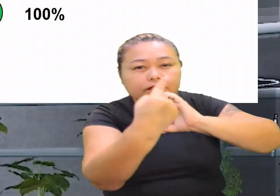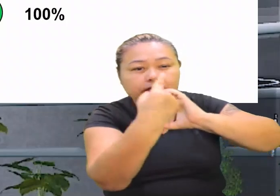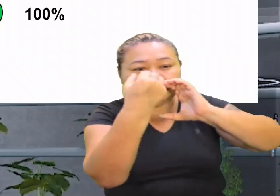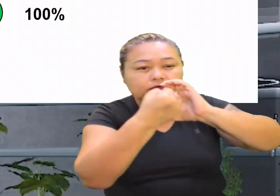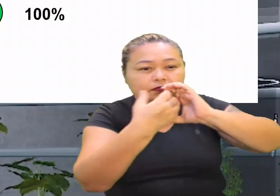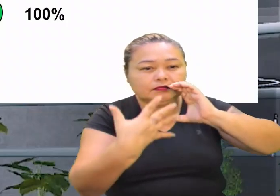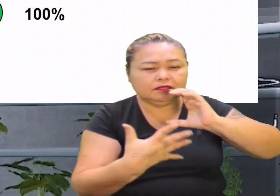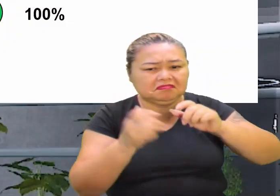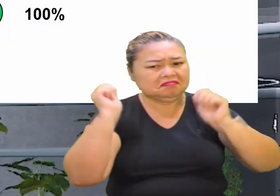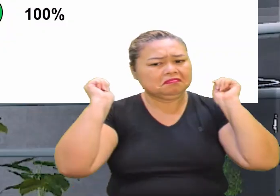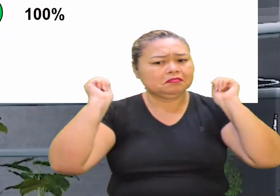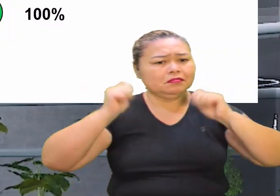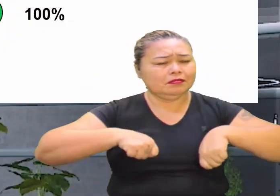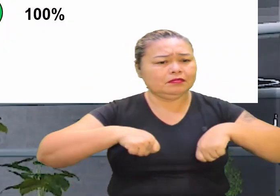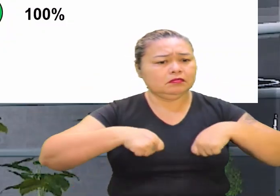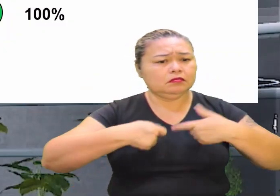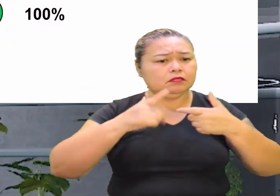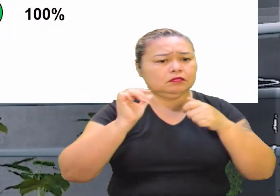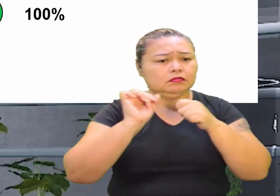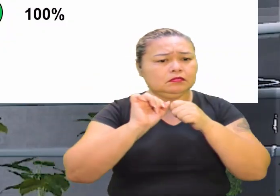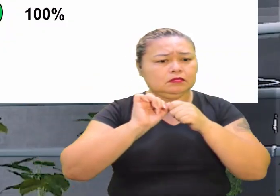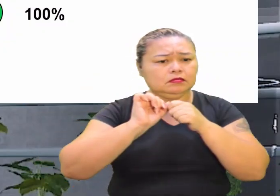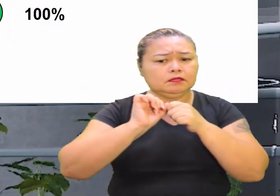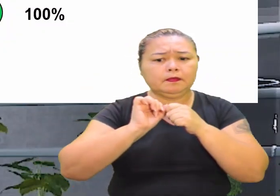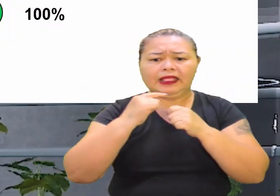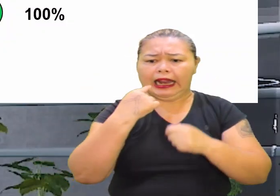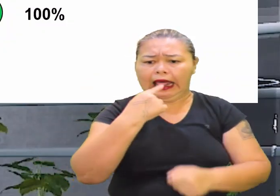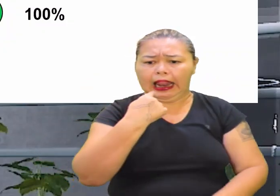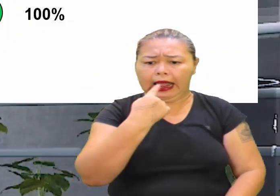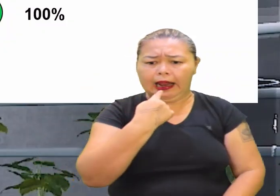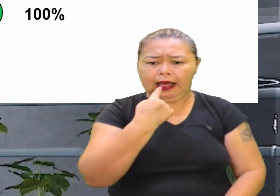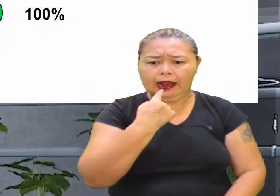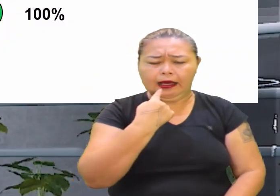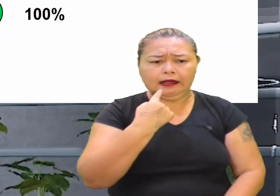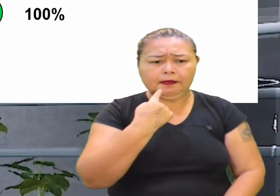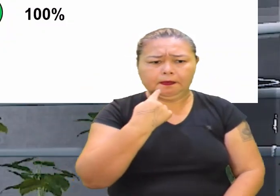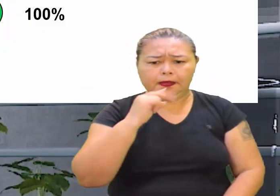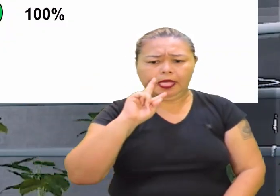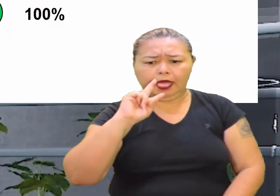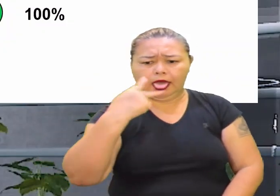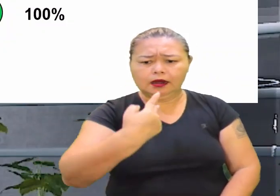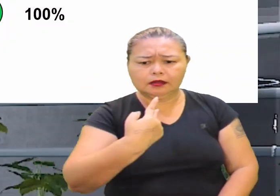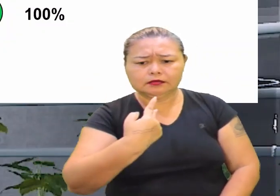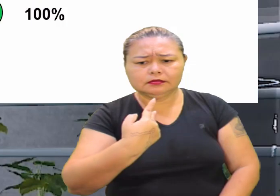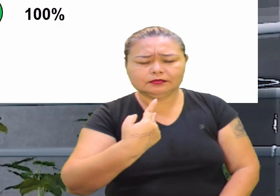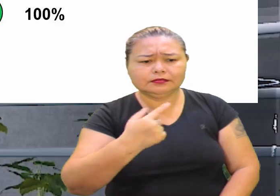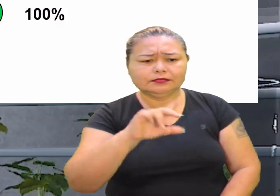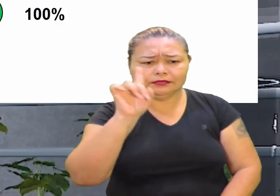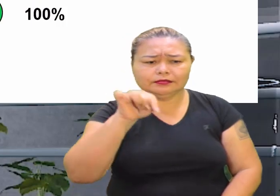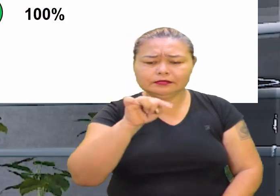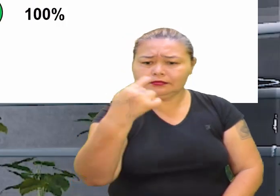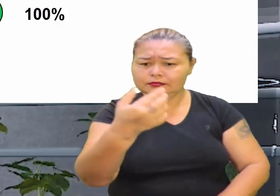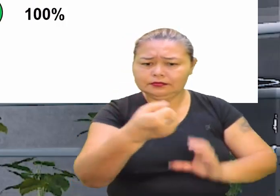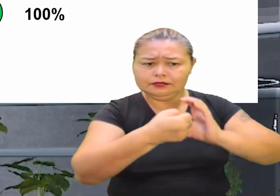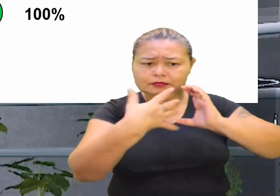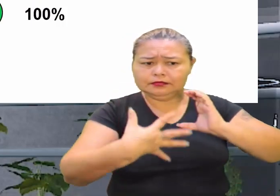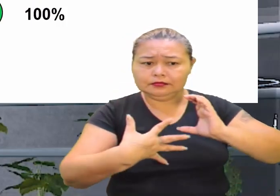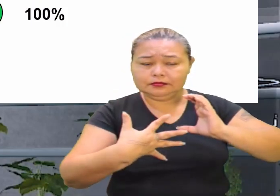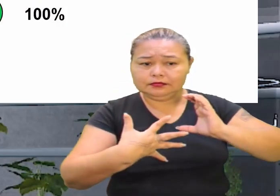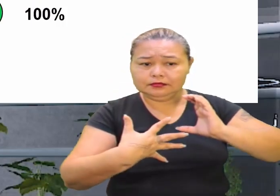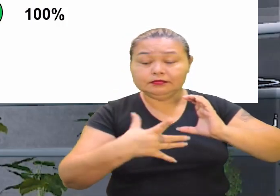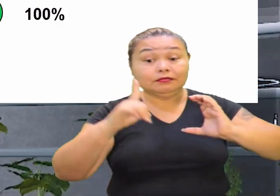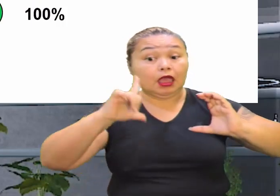ter a capacidade de dobrar a língua. Então, essa é a característica. É ter